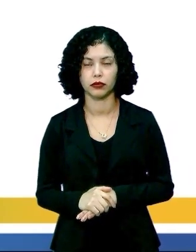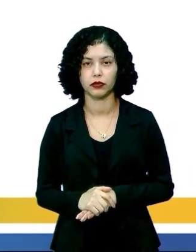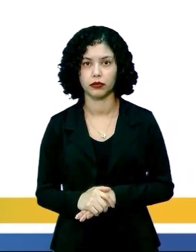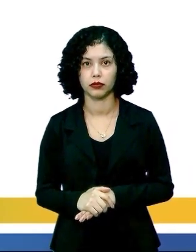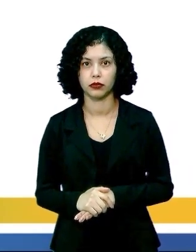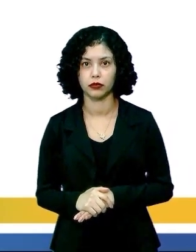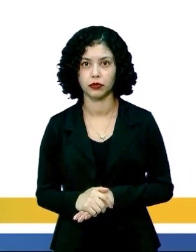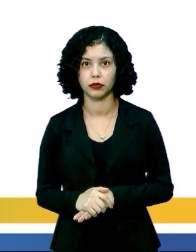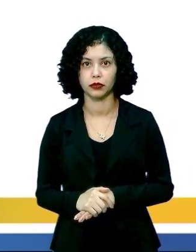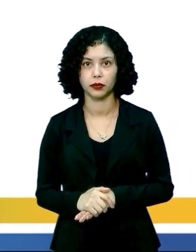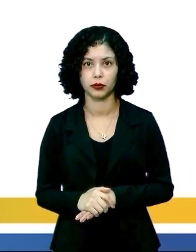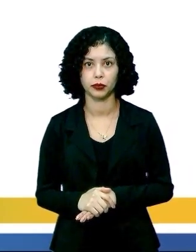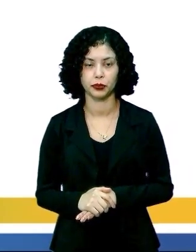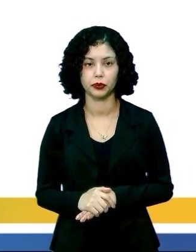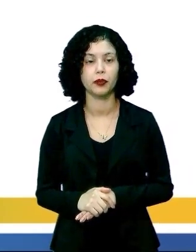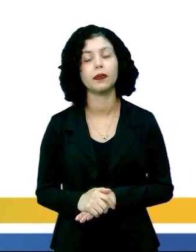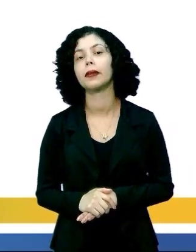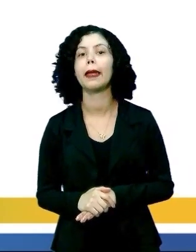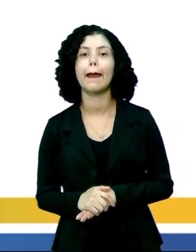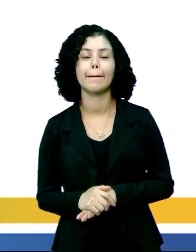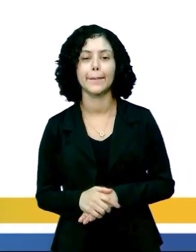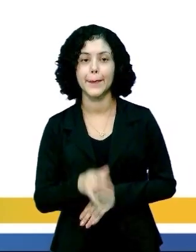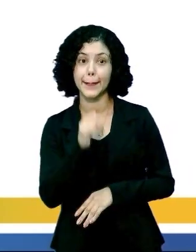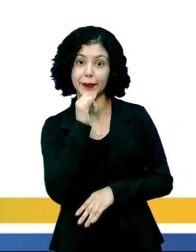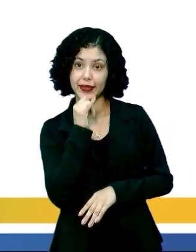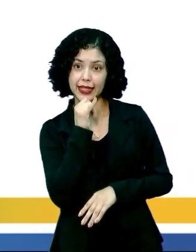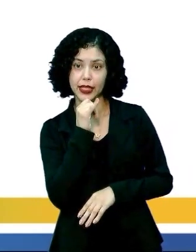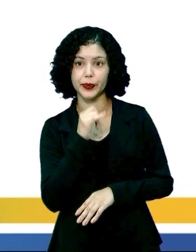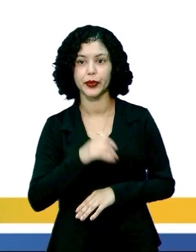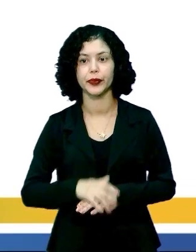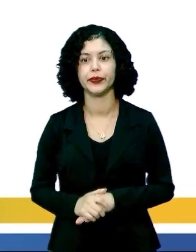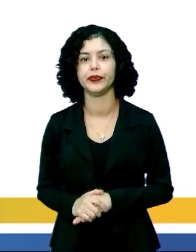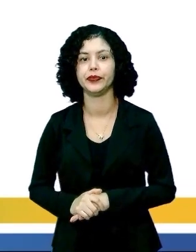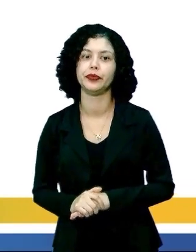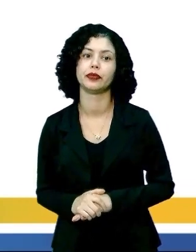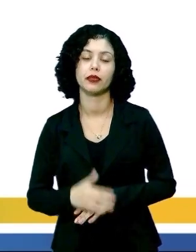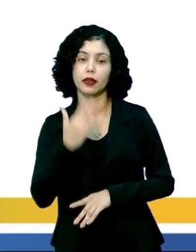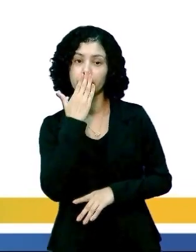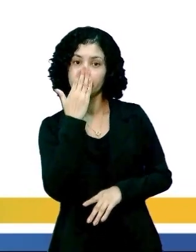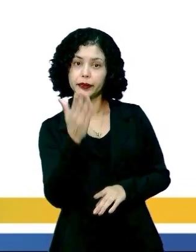valor no eixo x. Um exemplo. A seguir